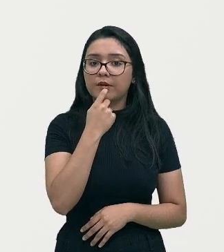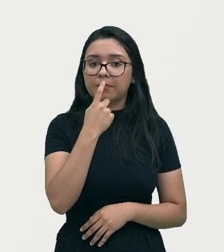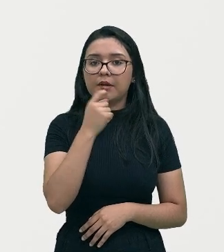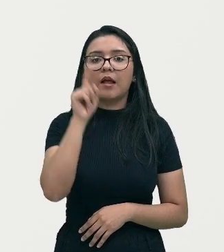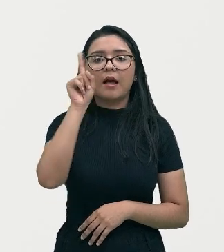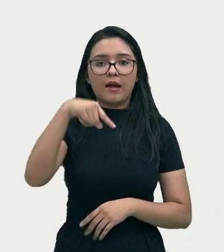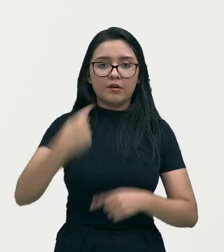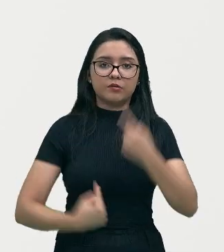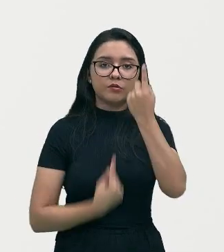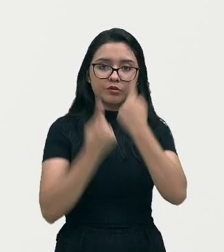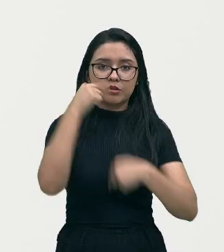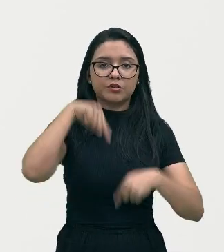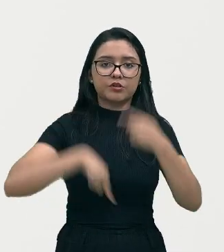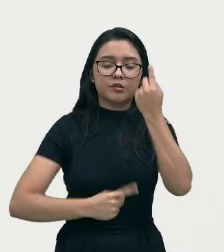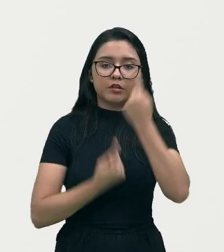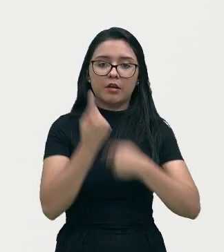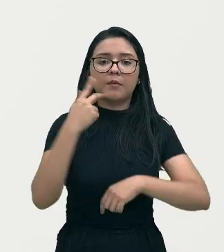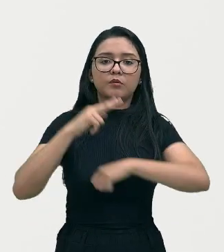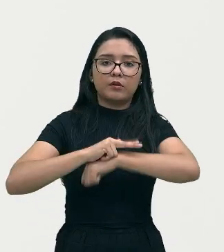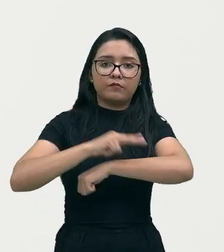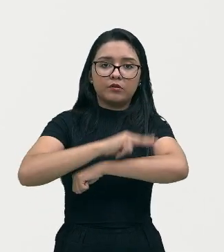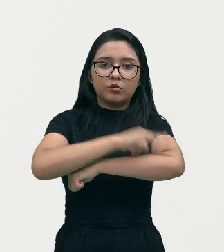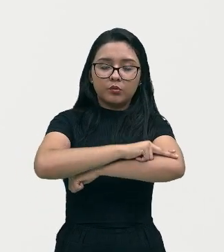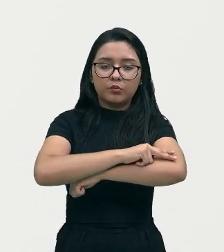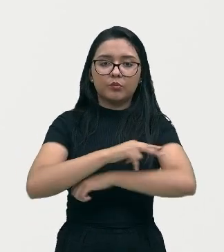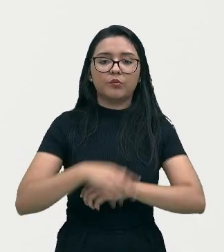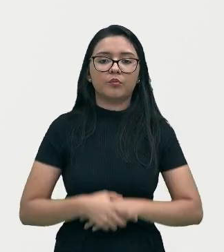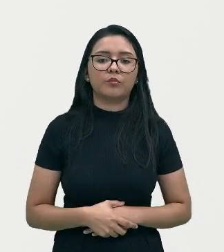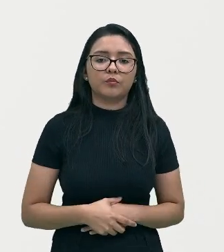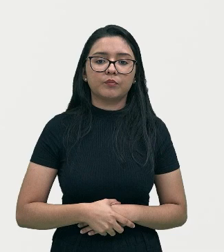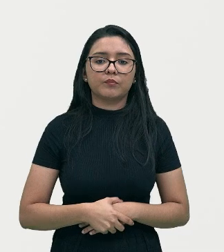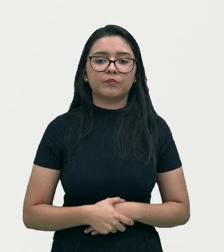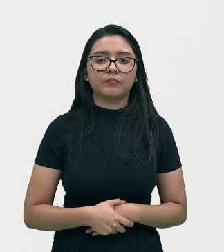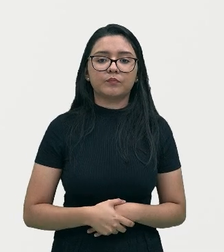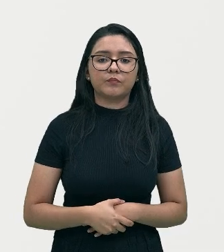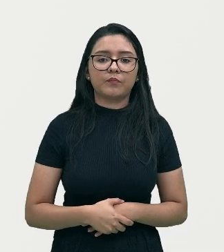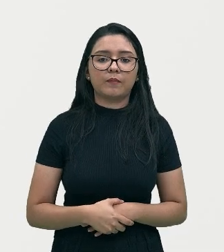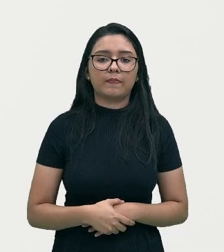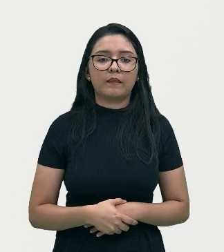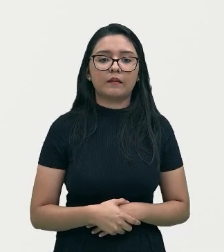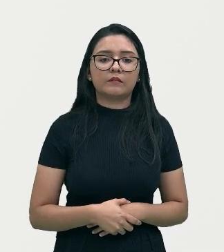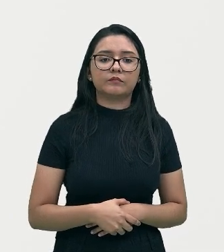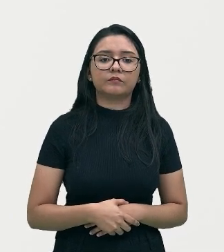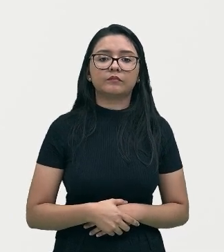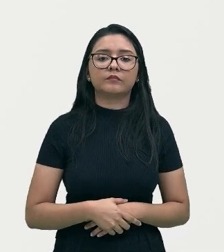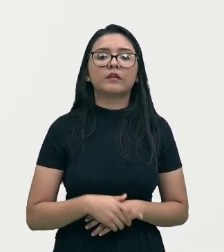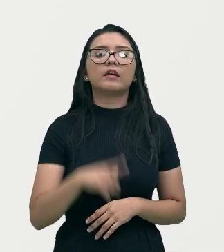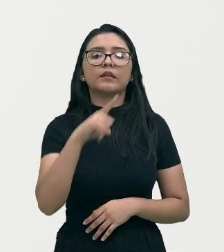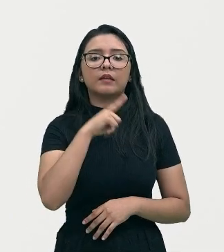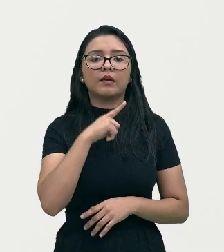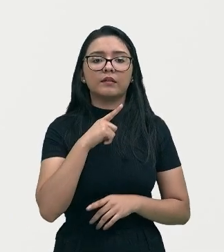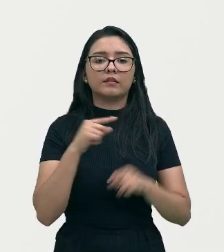sistema circulatório aqui do gafanhoto, né? A gente tem um outro exemplo também.